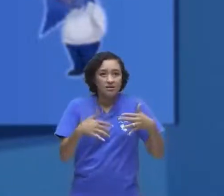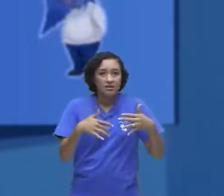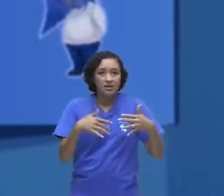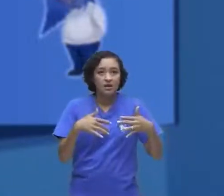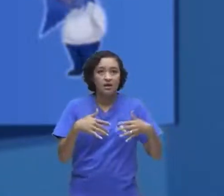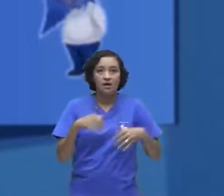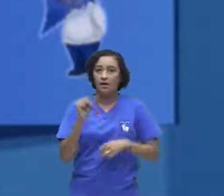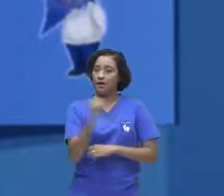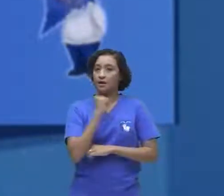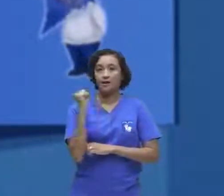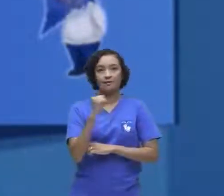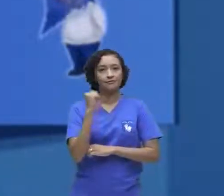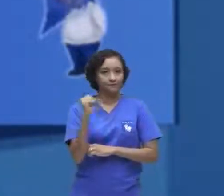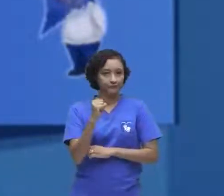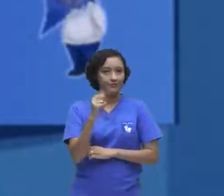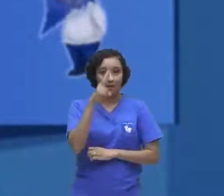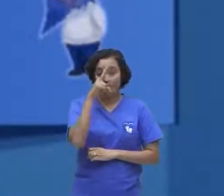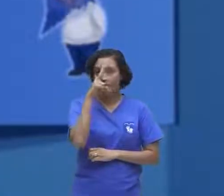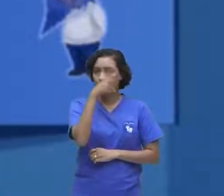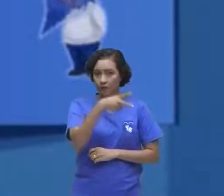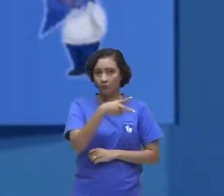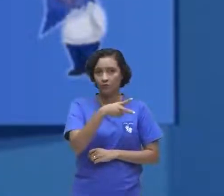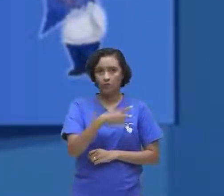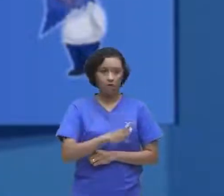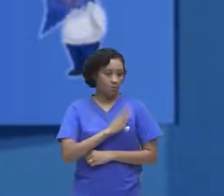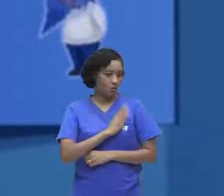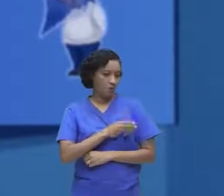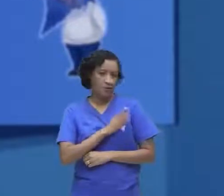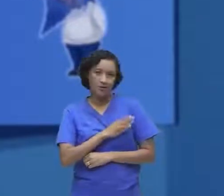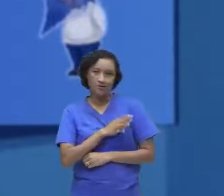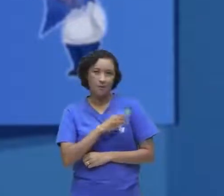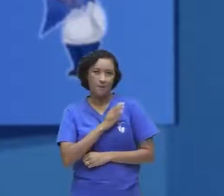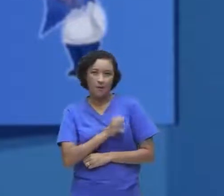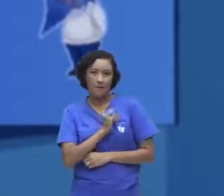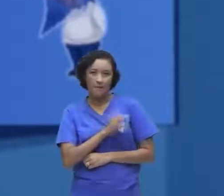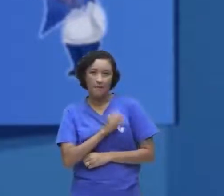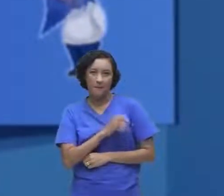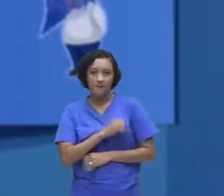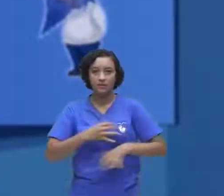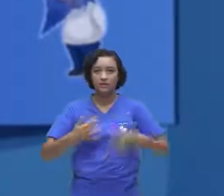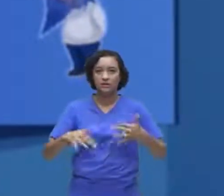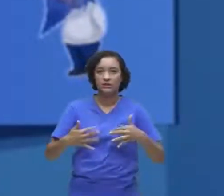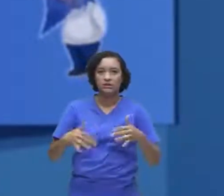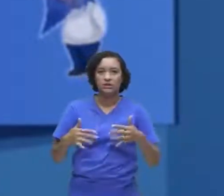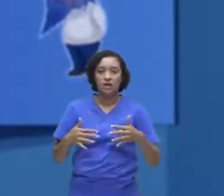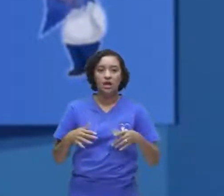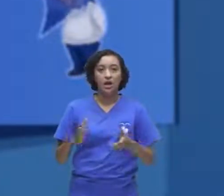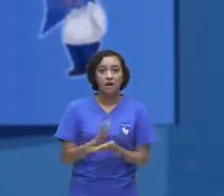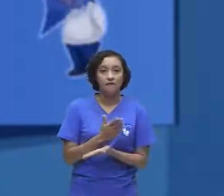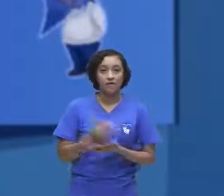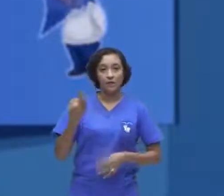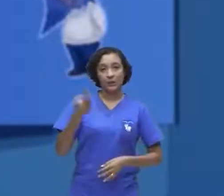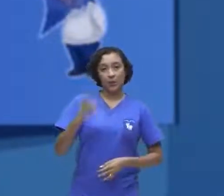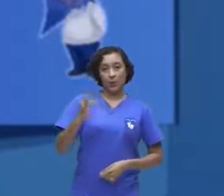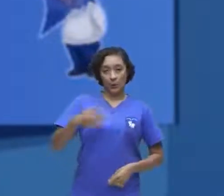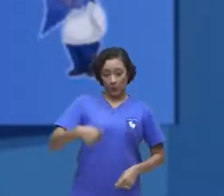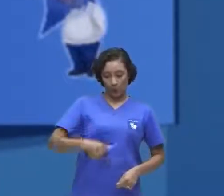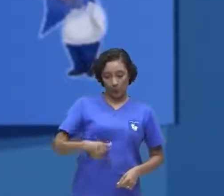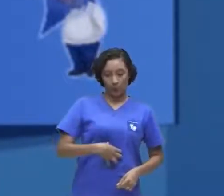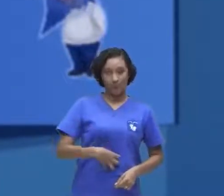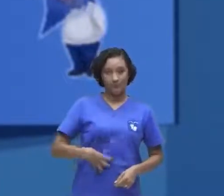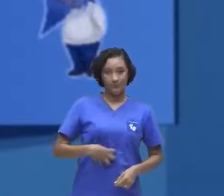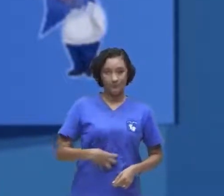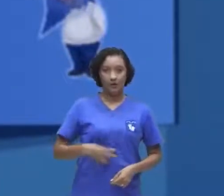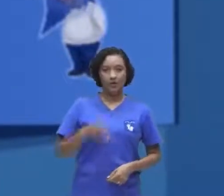mais forte, né? A pessoa sente o coração acelerado, tremores, às vezes sente dor de barriga, sensação de